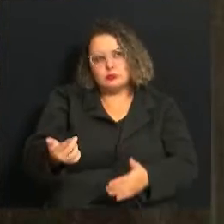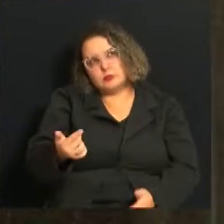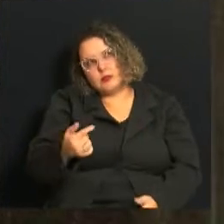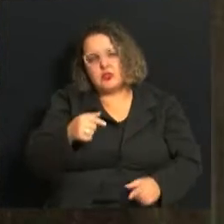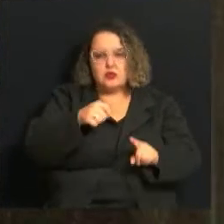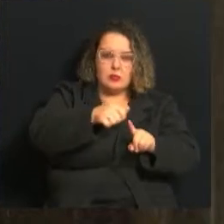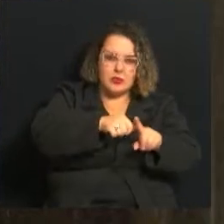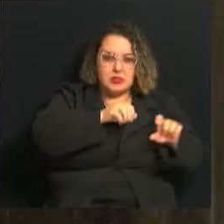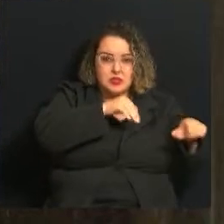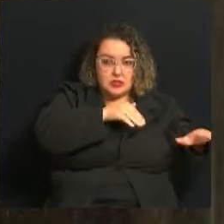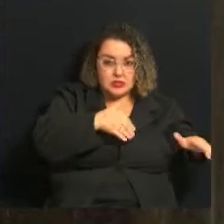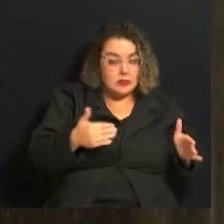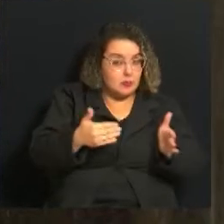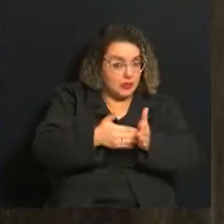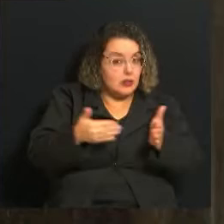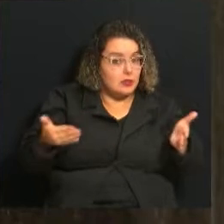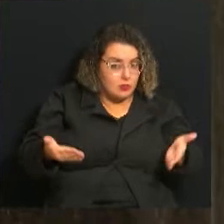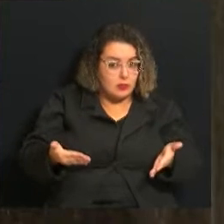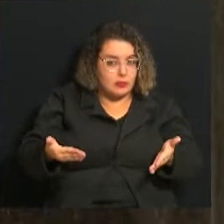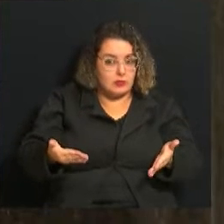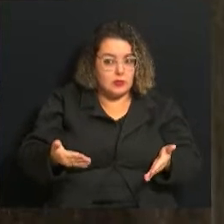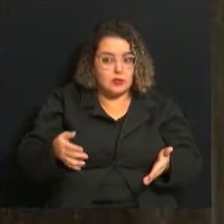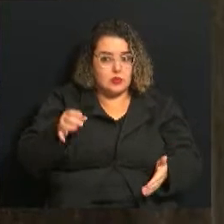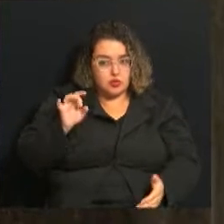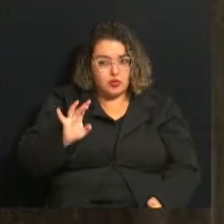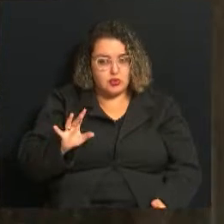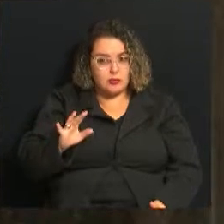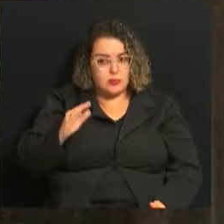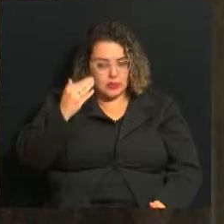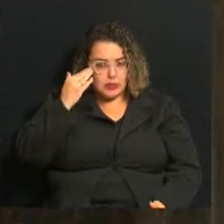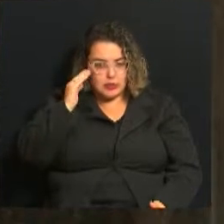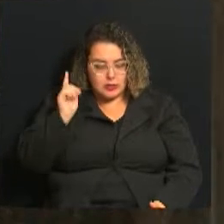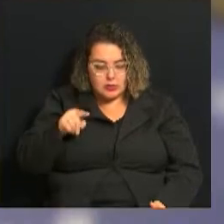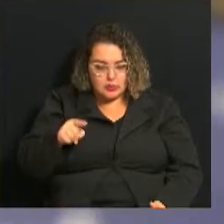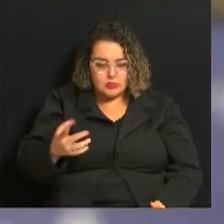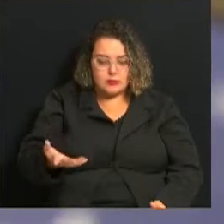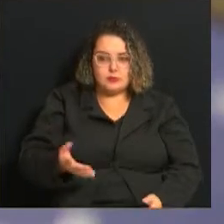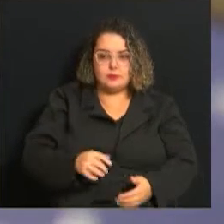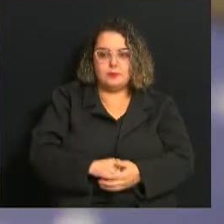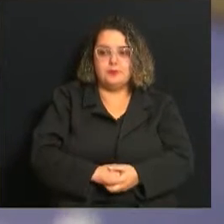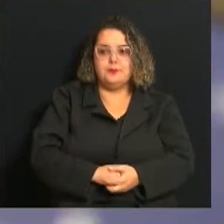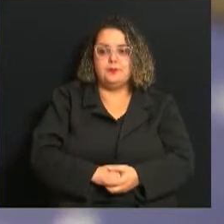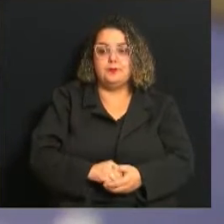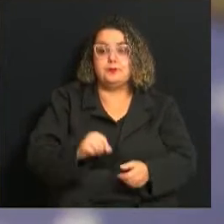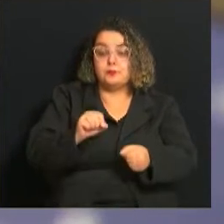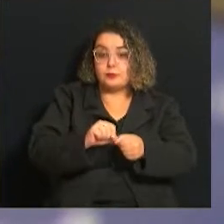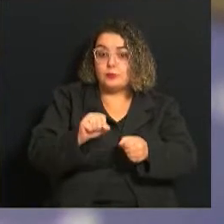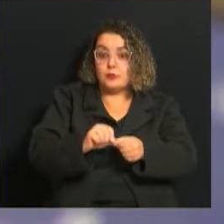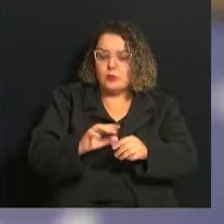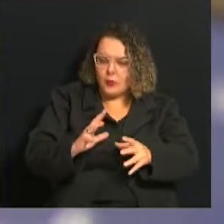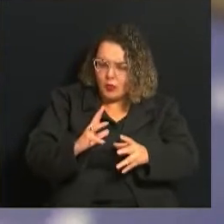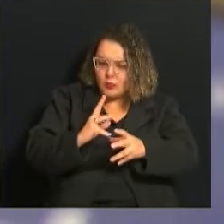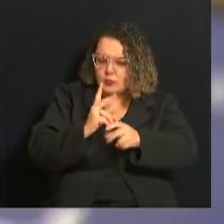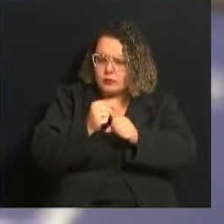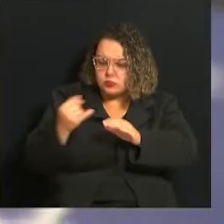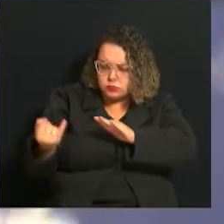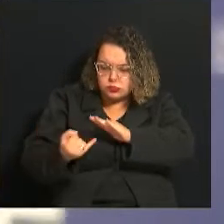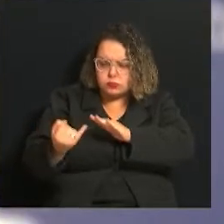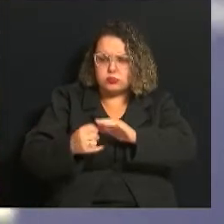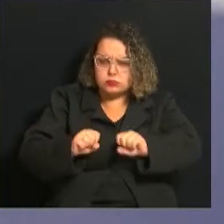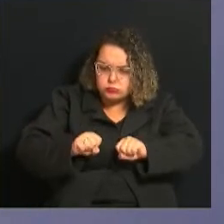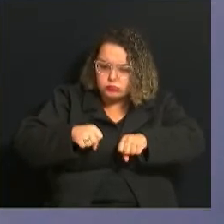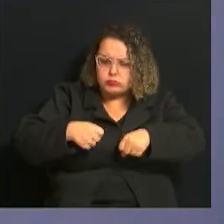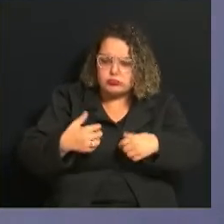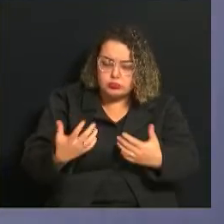cá, só para pontuar isso aí, nós fizemos um grande esforço institucional,